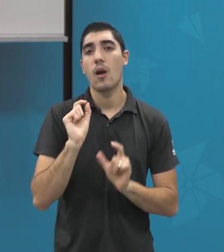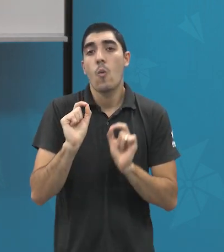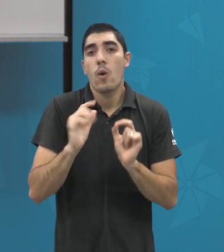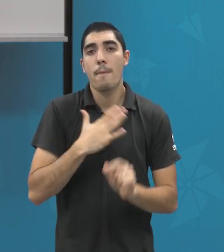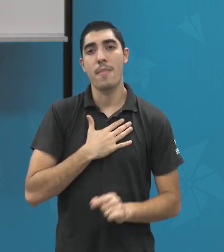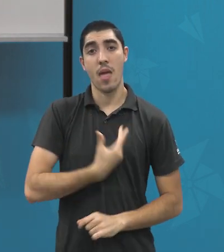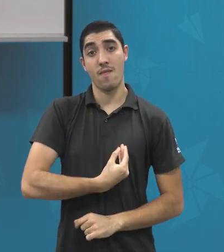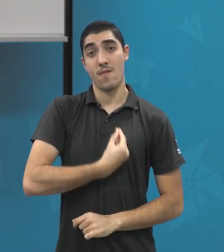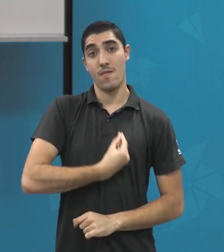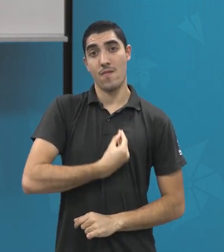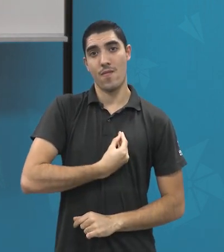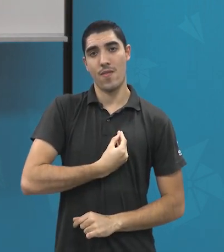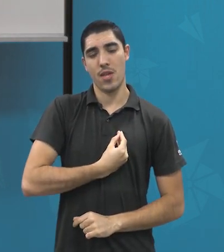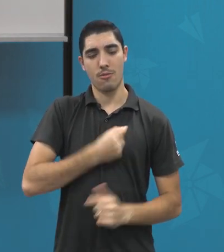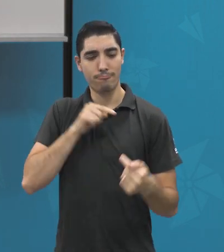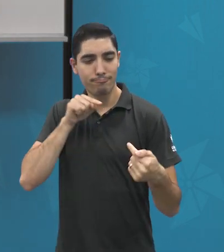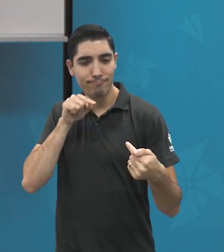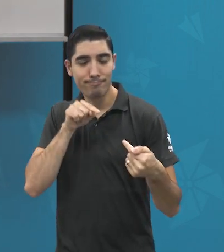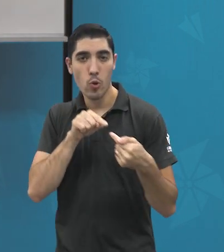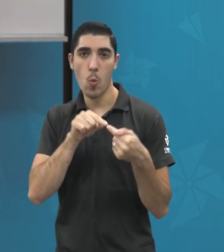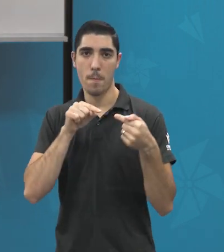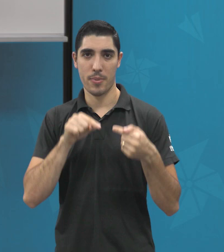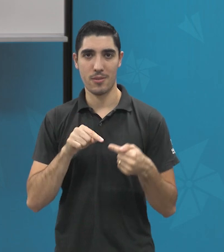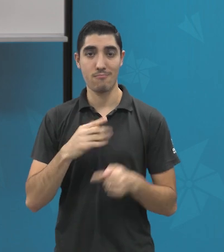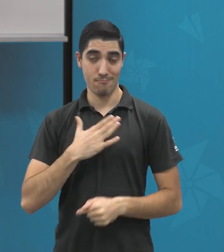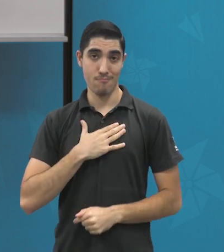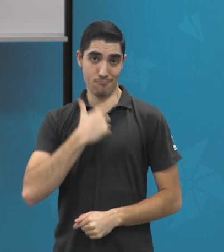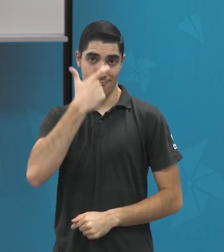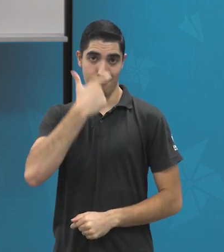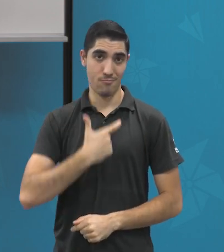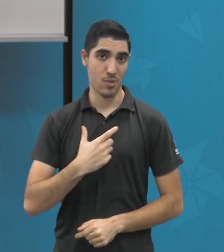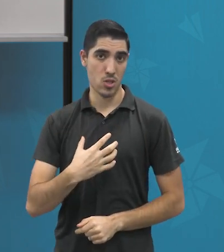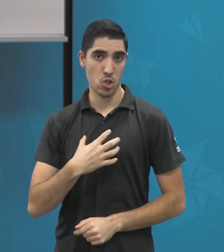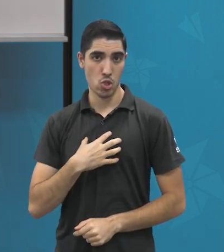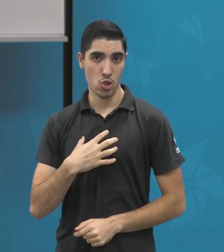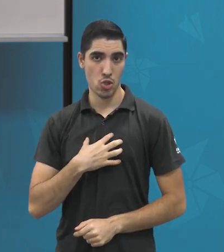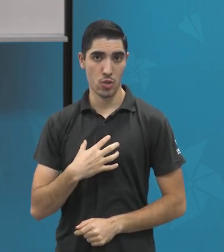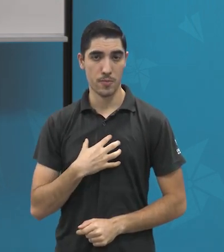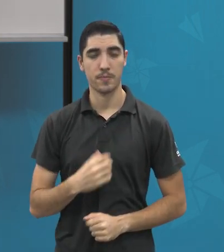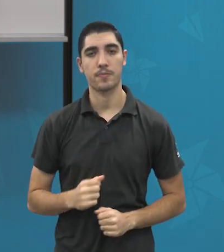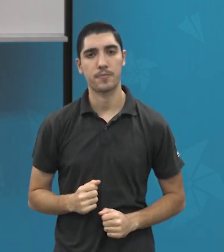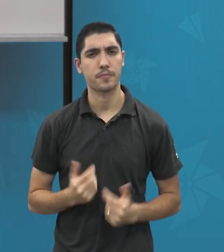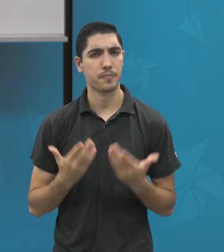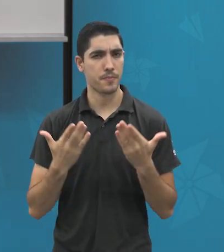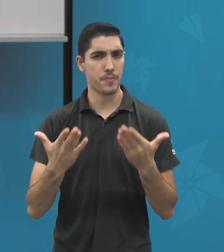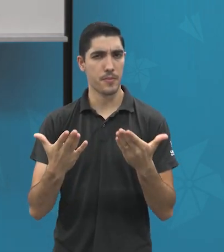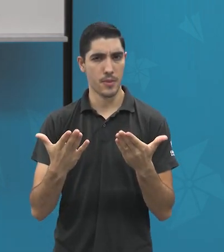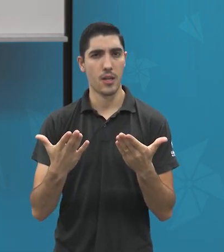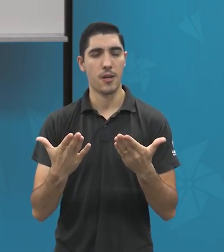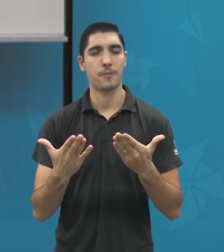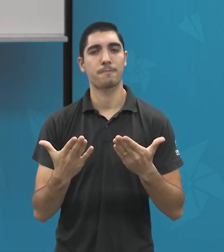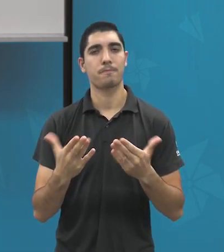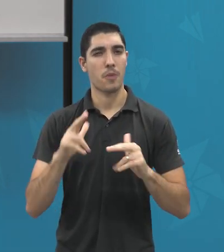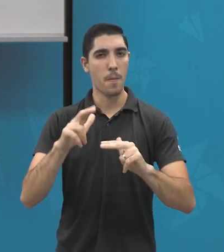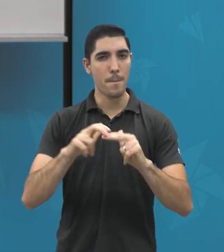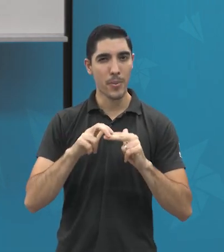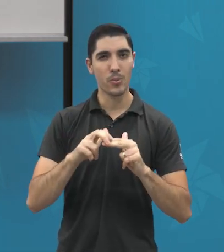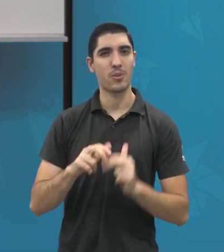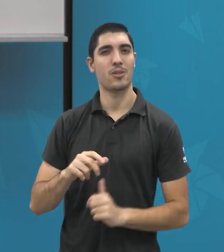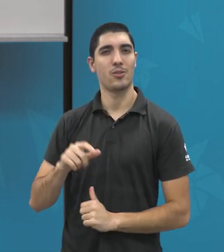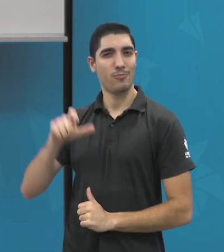forma como indivíduo. Obviamente a gente pode pensar aqui que essa ideia de mundo